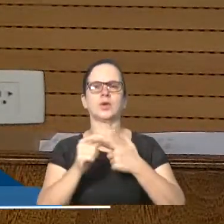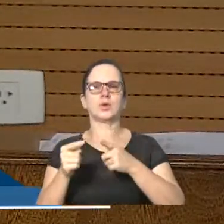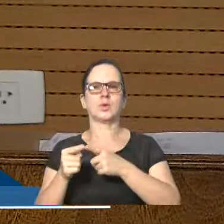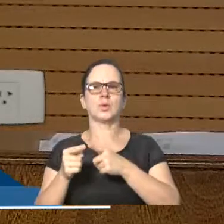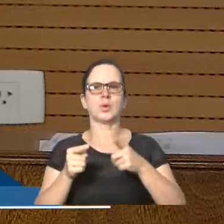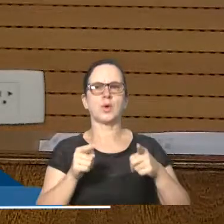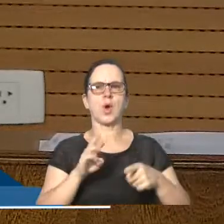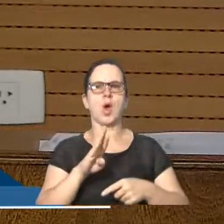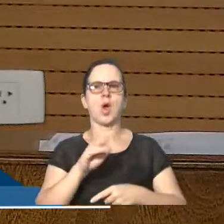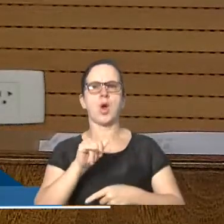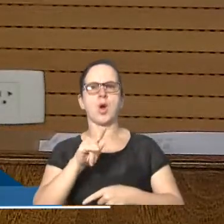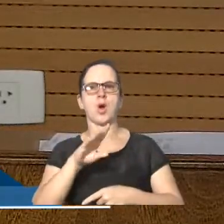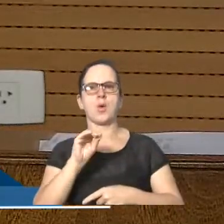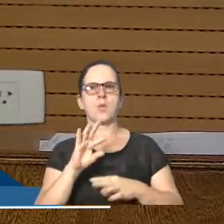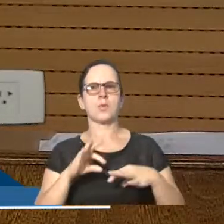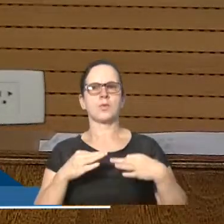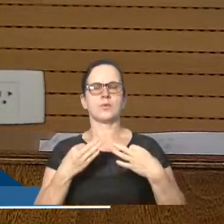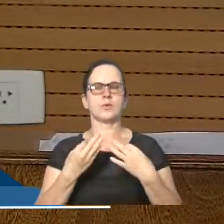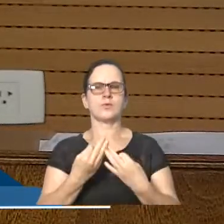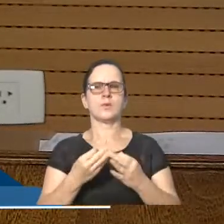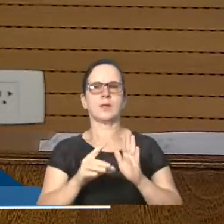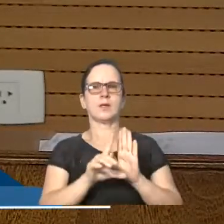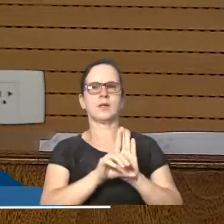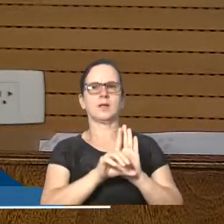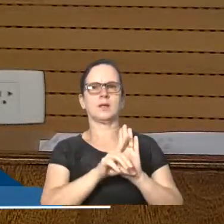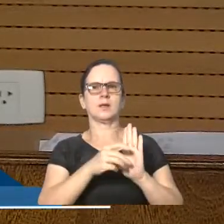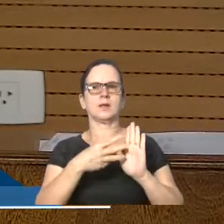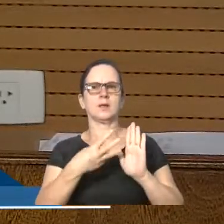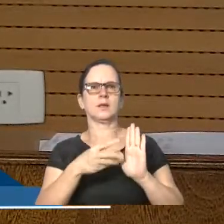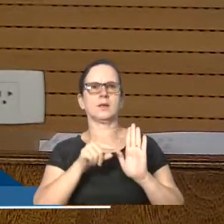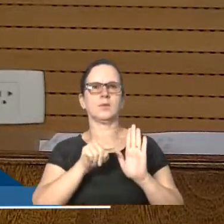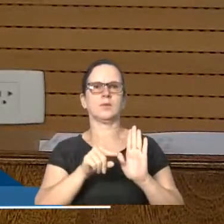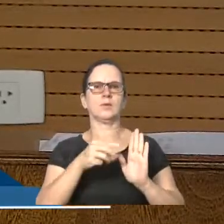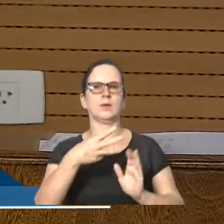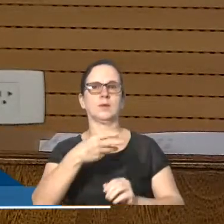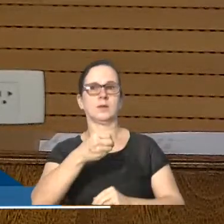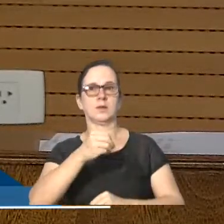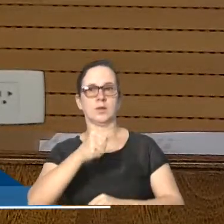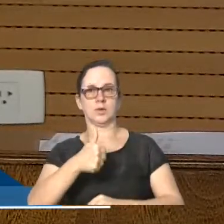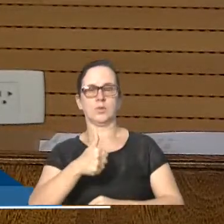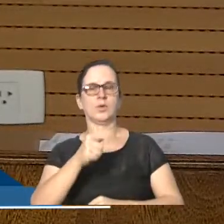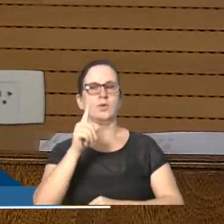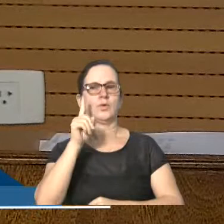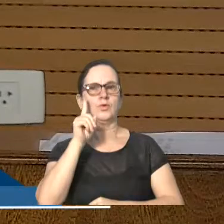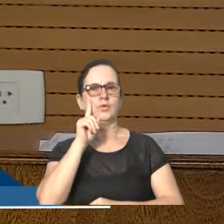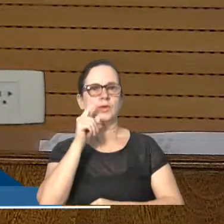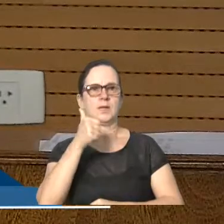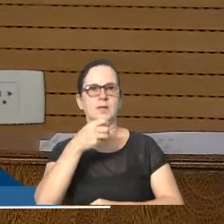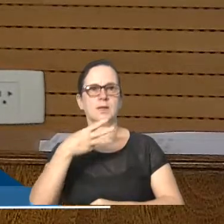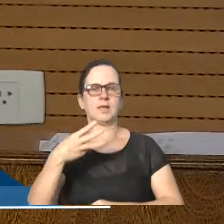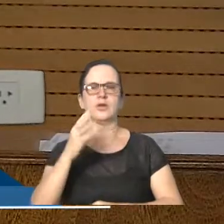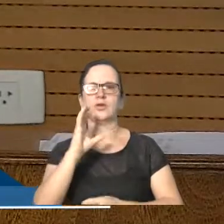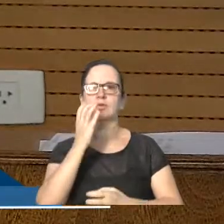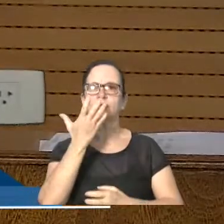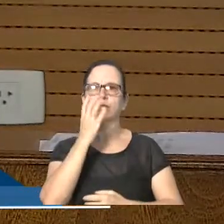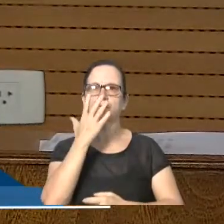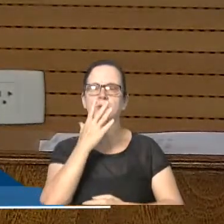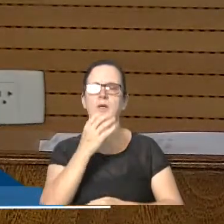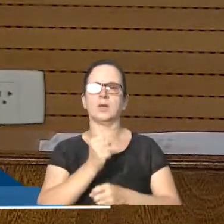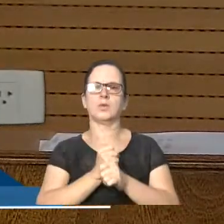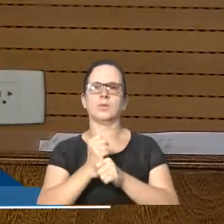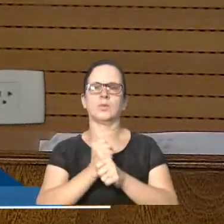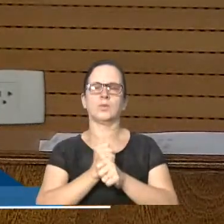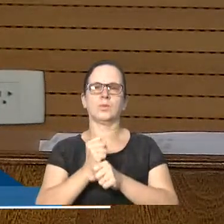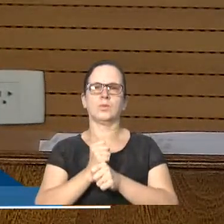o Bolsa Família, instituído pela Lei número 3.301, de 13 de fevereiro de 2009, as famílias atingidas pelo